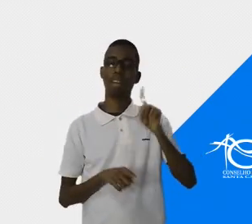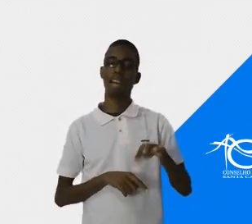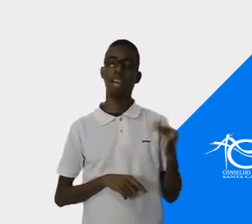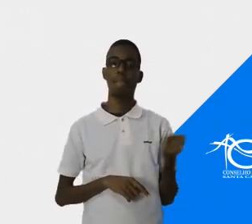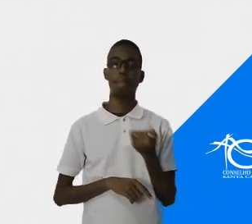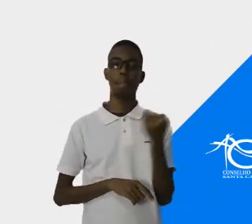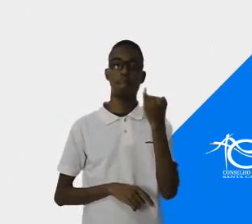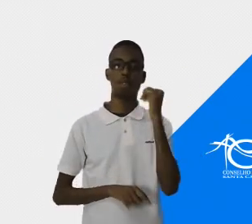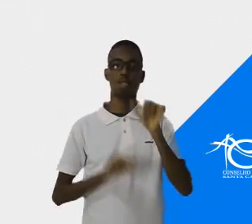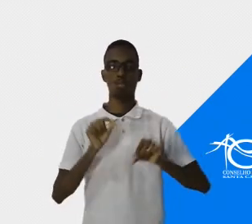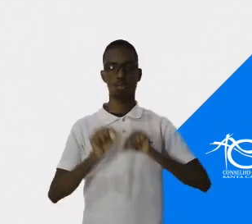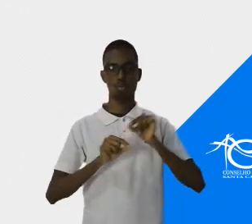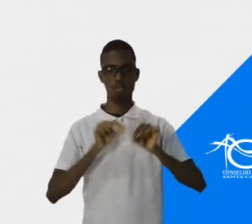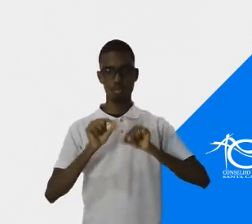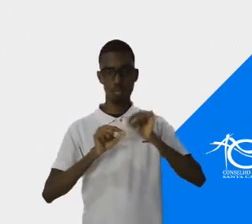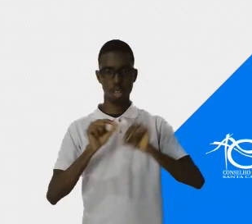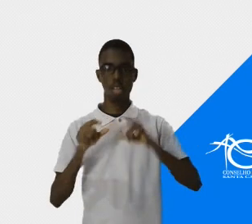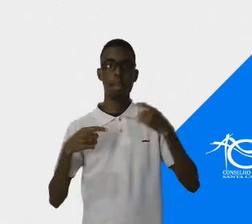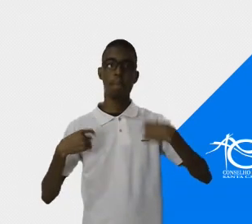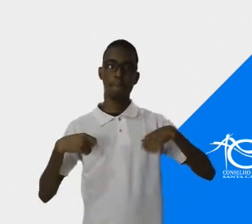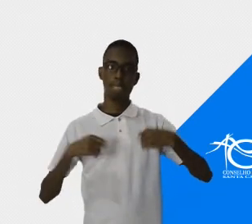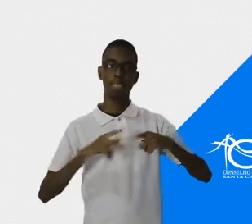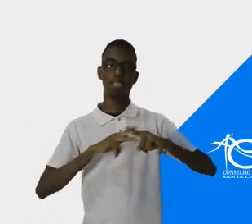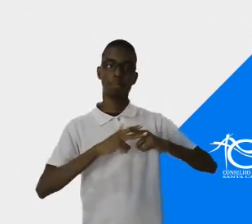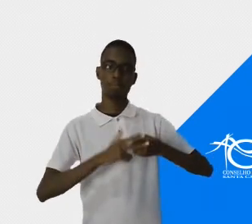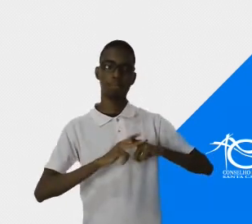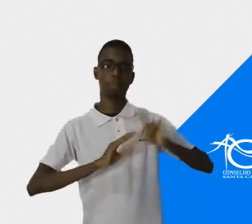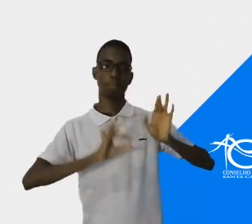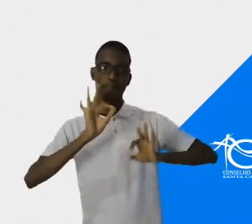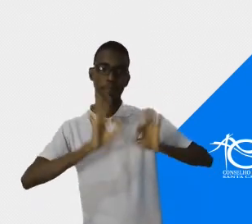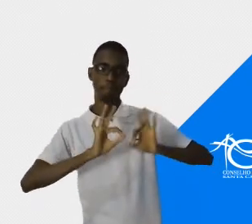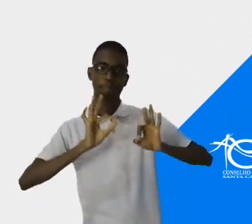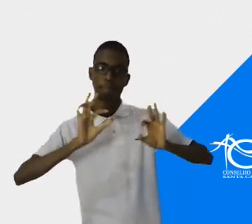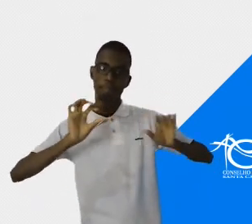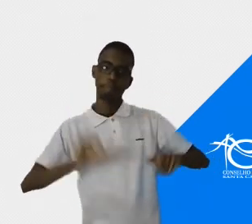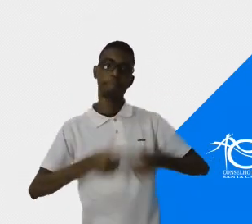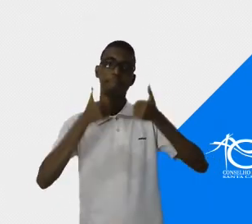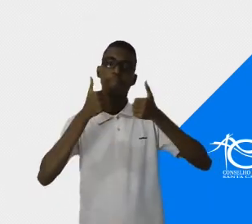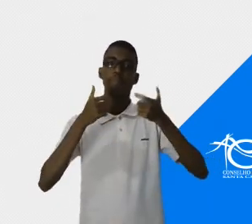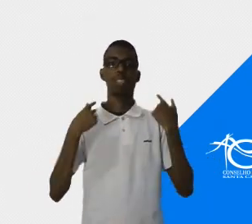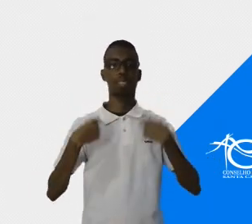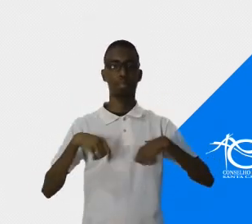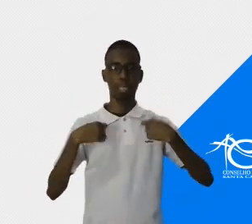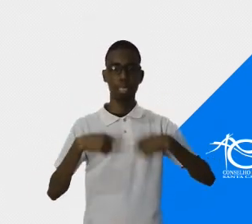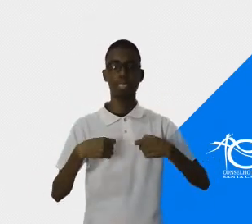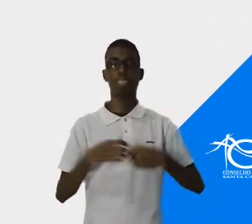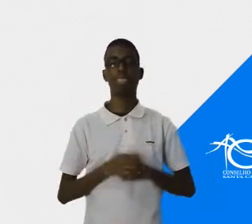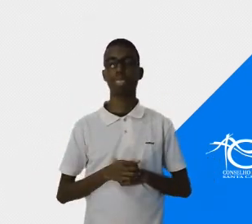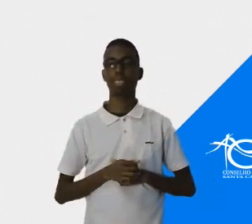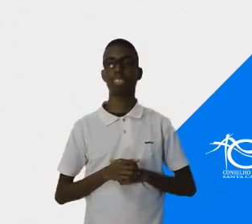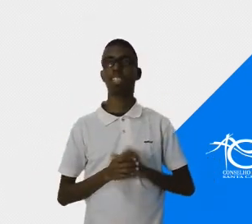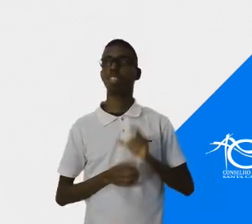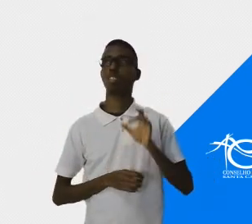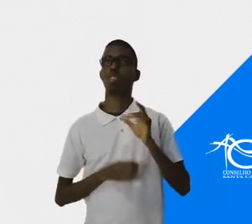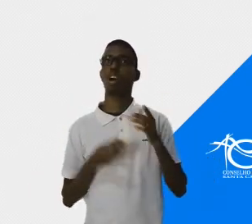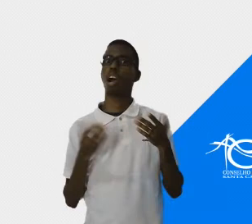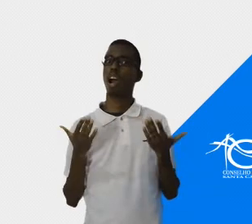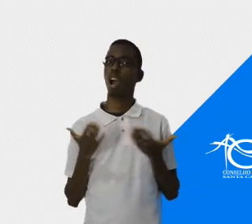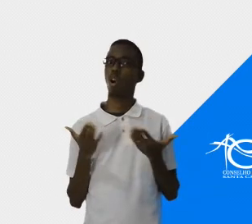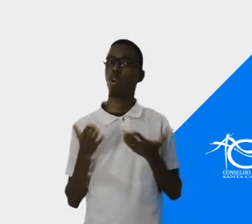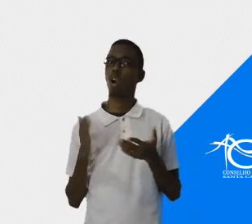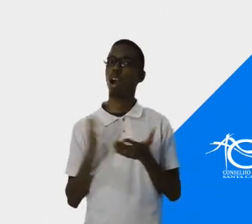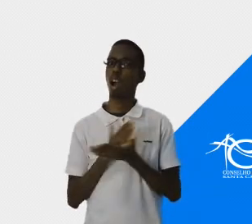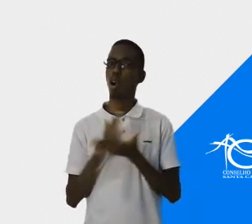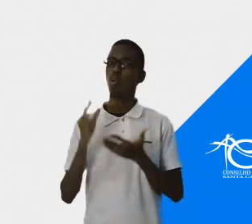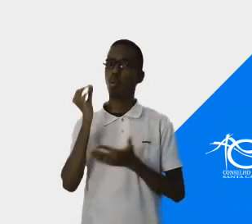precisamos aperfeiçoar a validade preditiva dos testes psicológicos. Tá? Só recentemente, alguns testes psicológicos ligados à área do trânsito aumentaram a